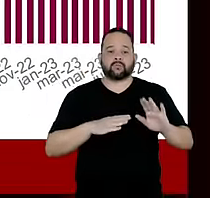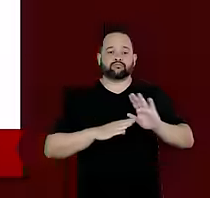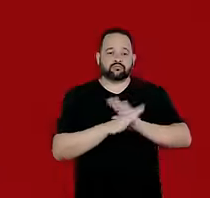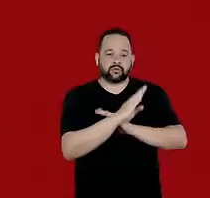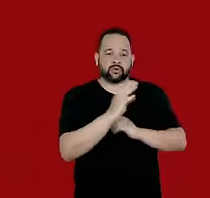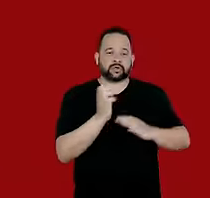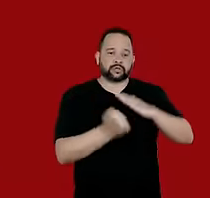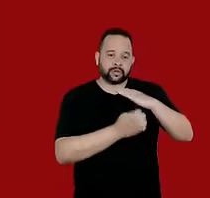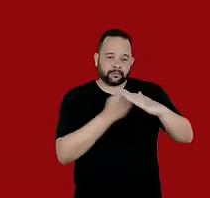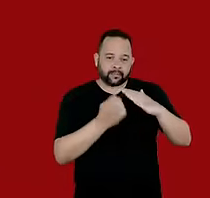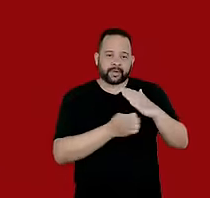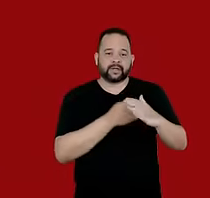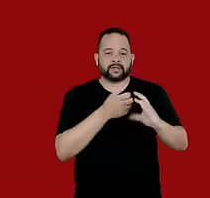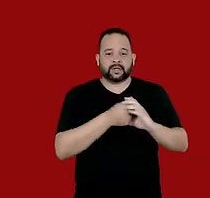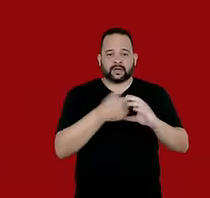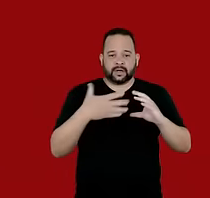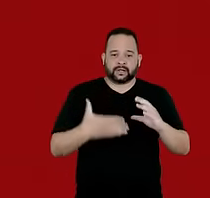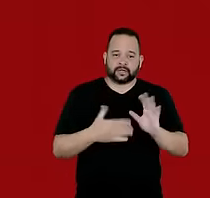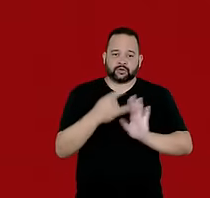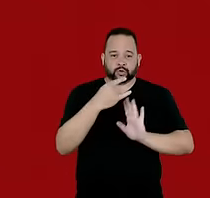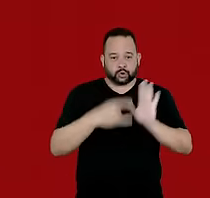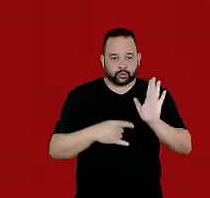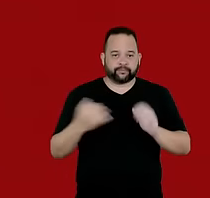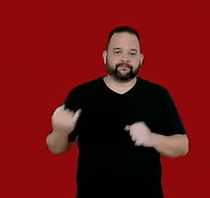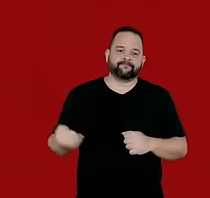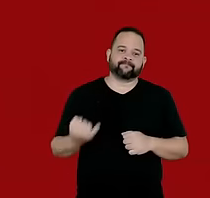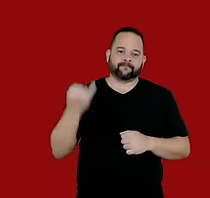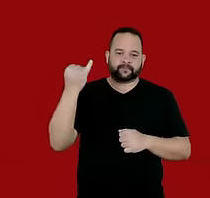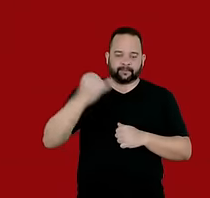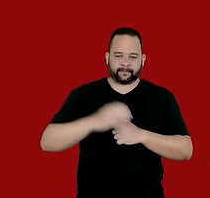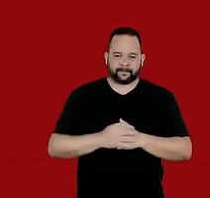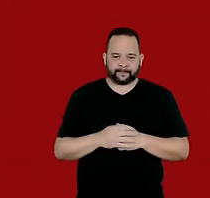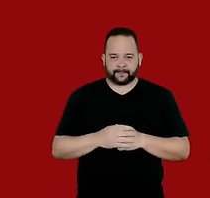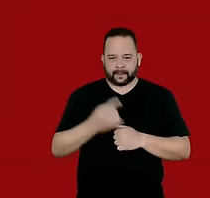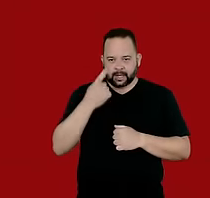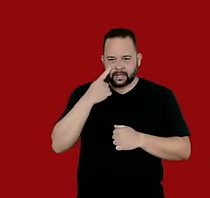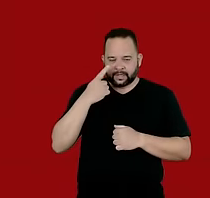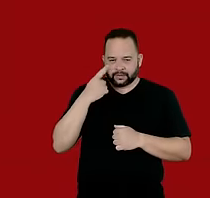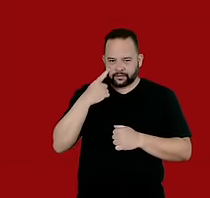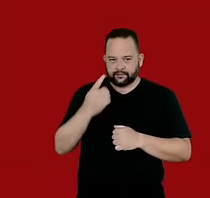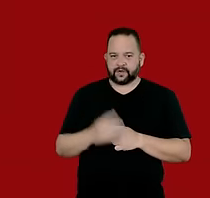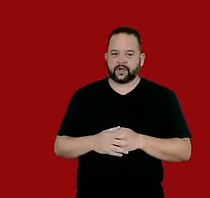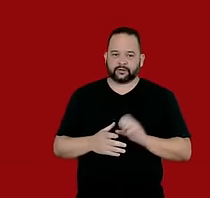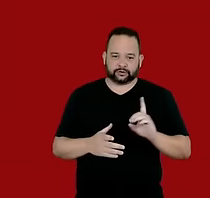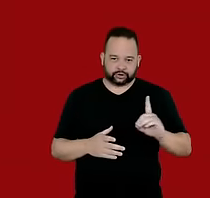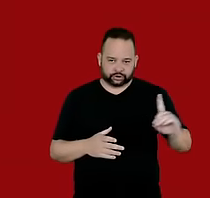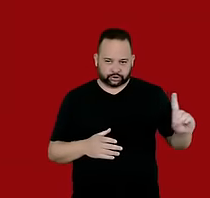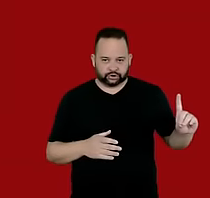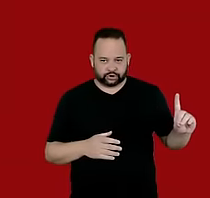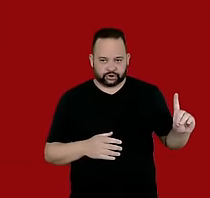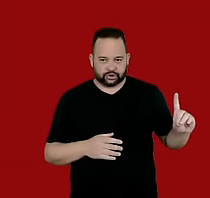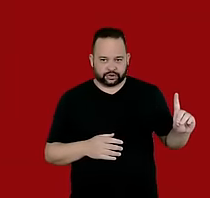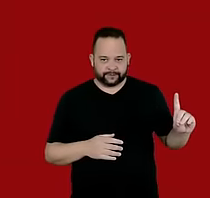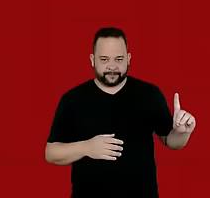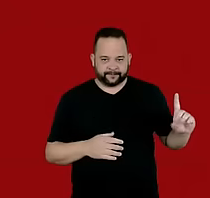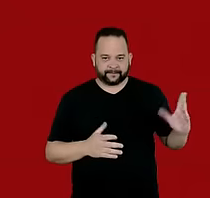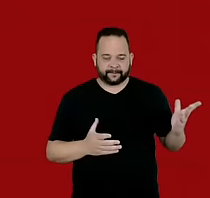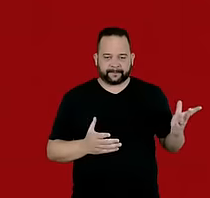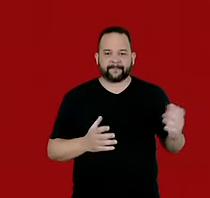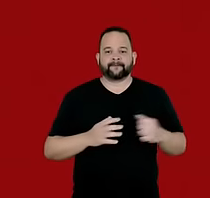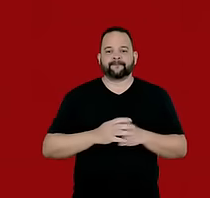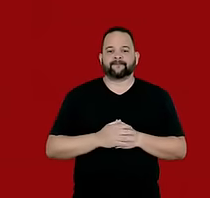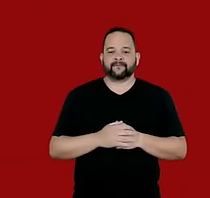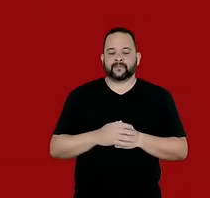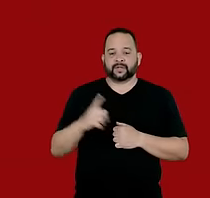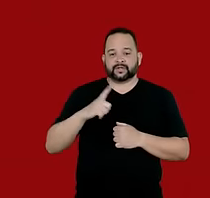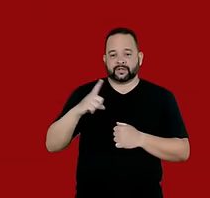importante e a gente viu como eu mostro ali no gráfico à direita que a gente vê uma oscilação também nos Prêmios né o mercado Chegou a ficar muito animado Depois teve abertura então